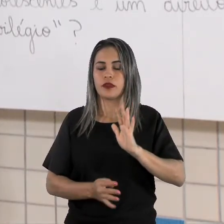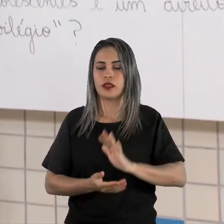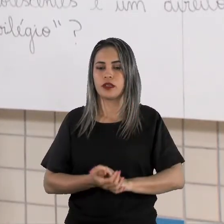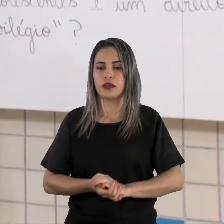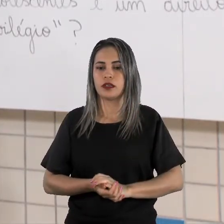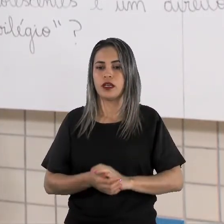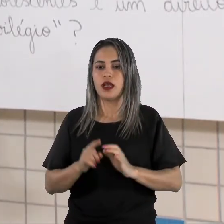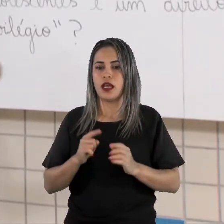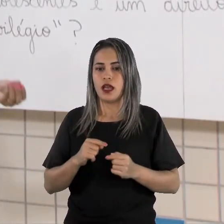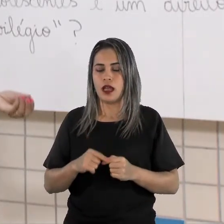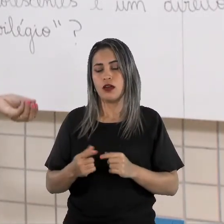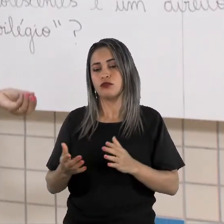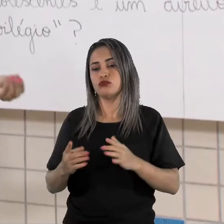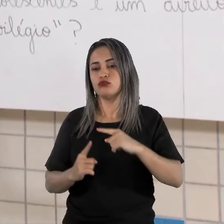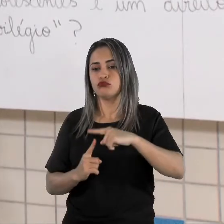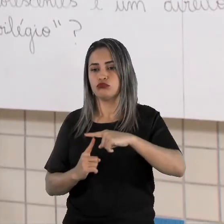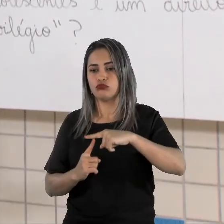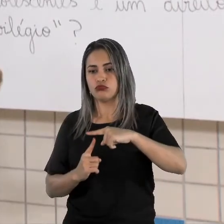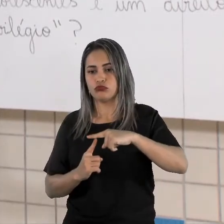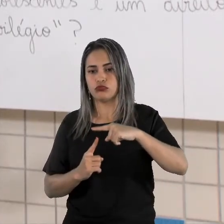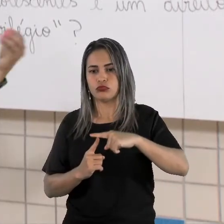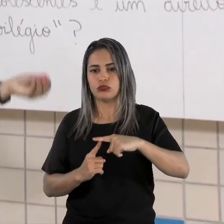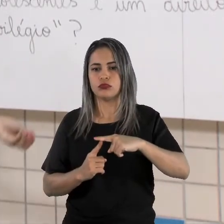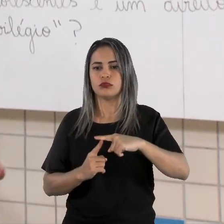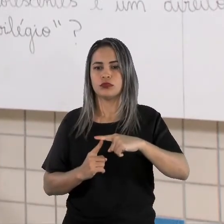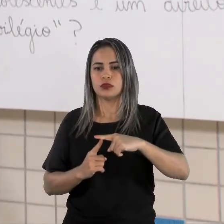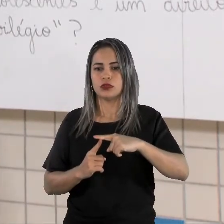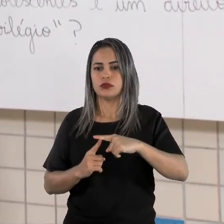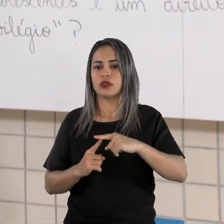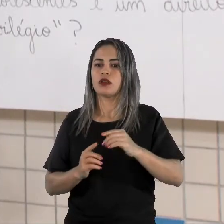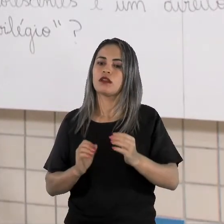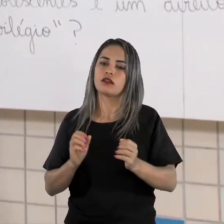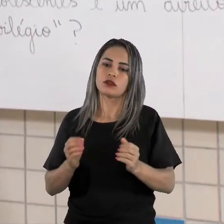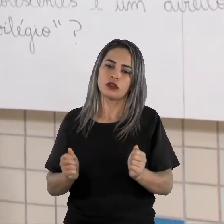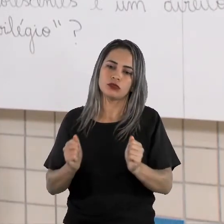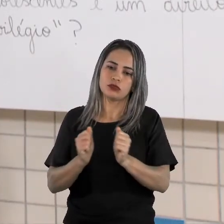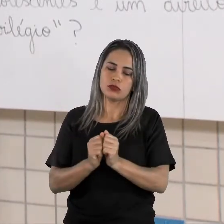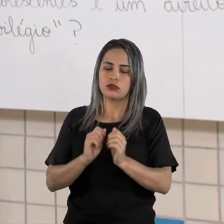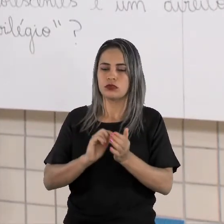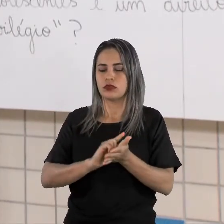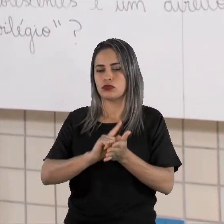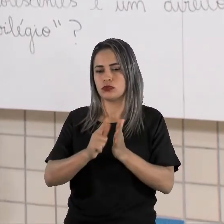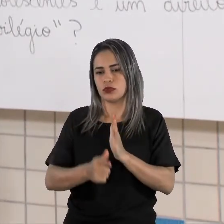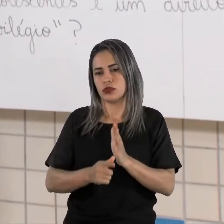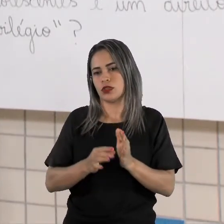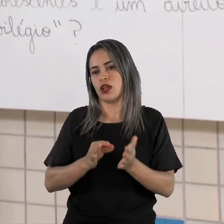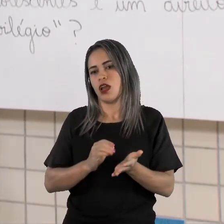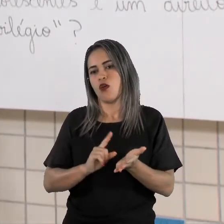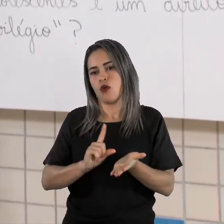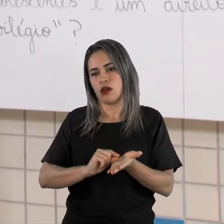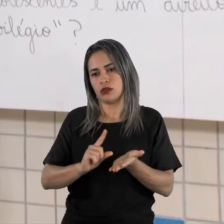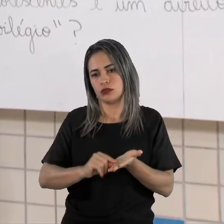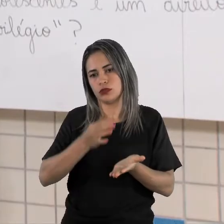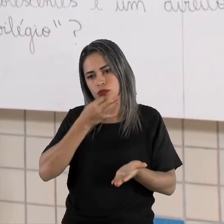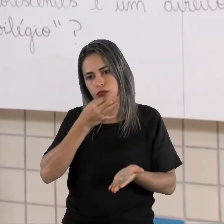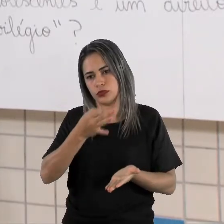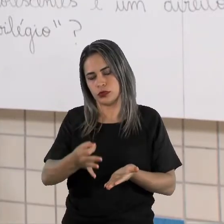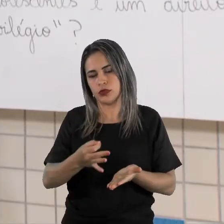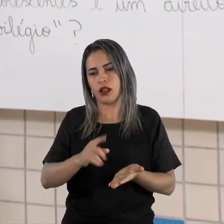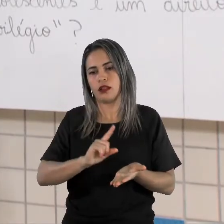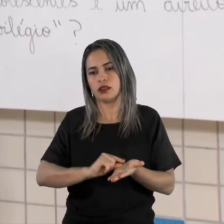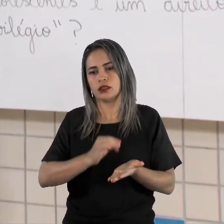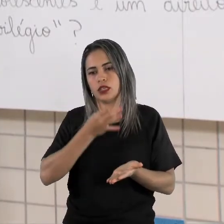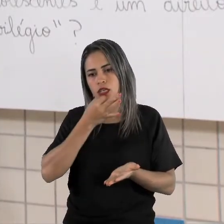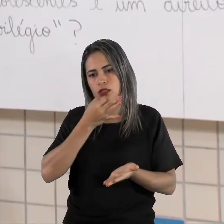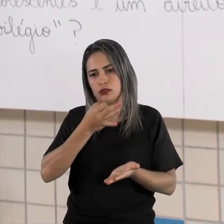uma tipologia que trabalha com esse gênero, com artigo de opinião, certo? Além do artigo de opinião,